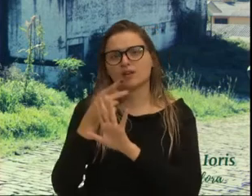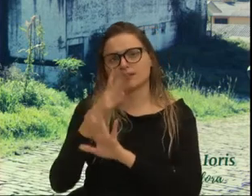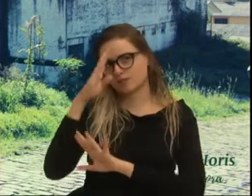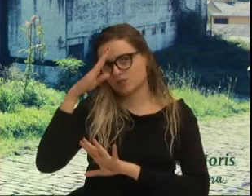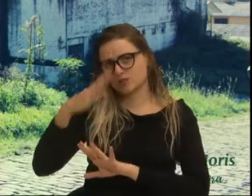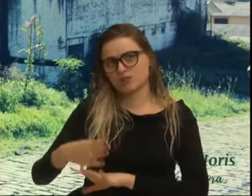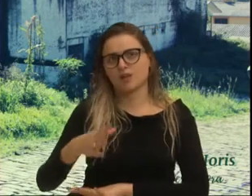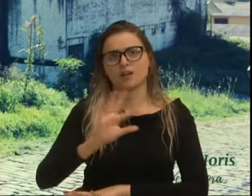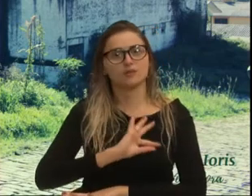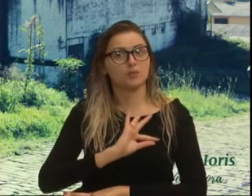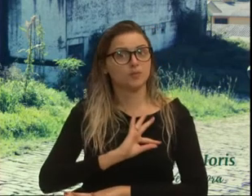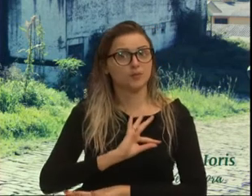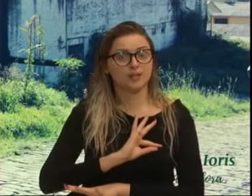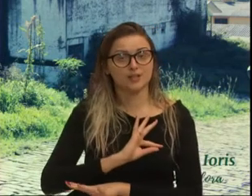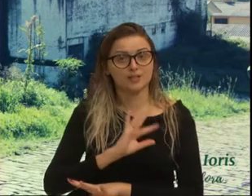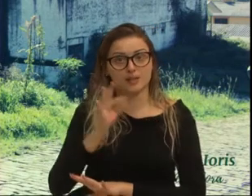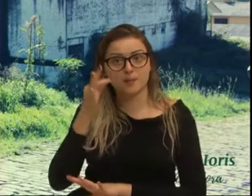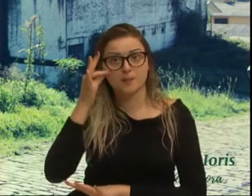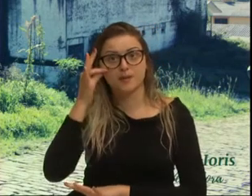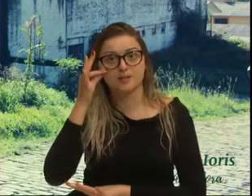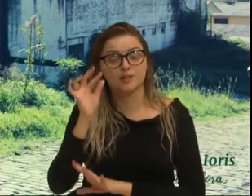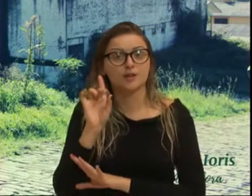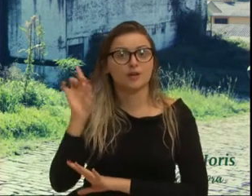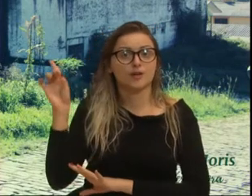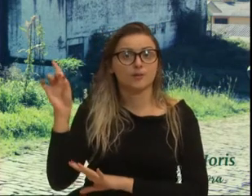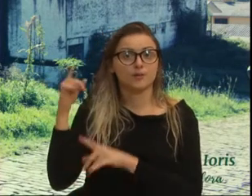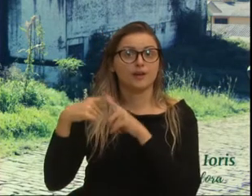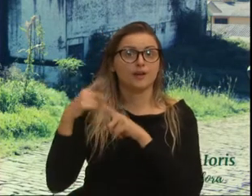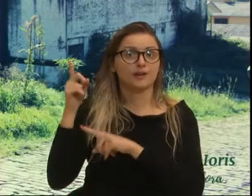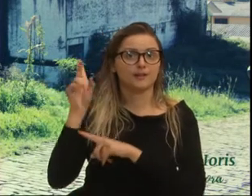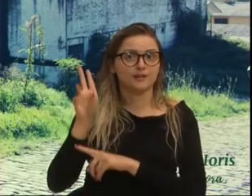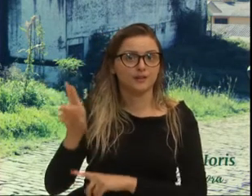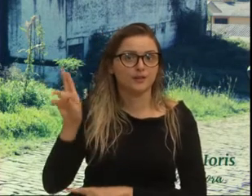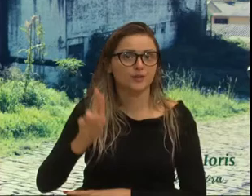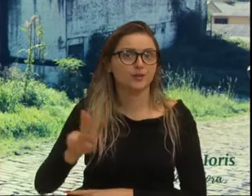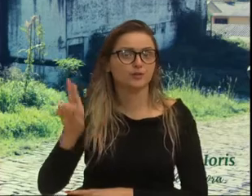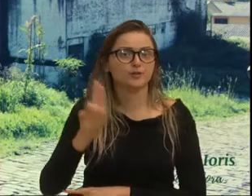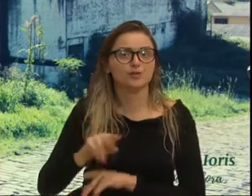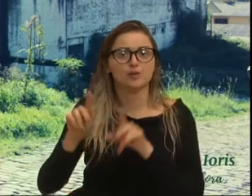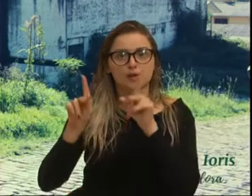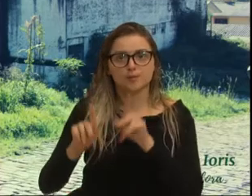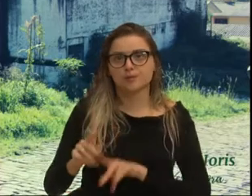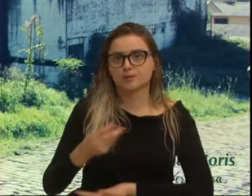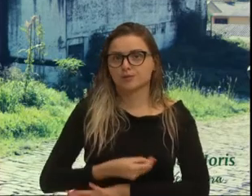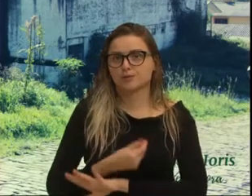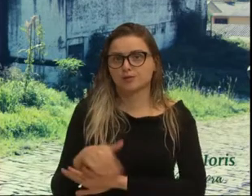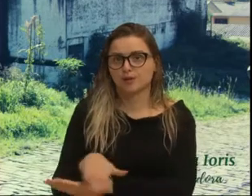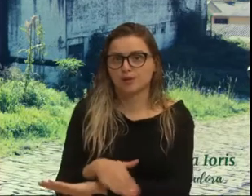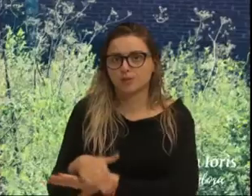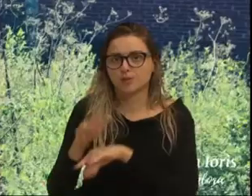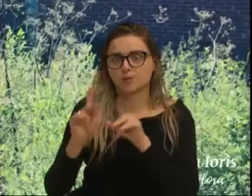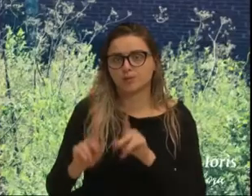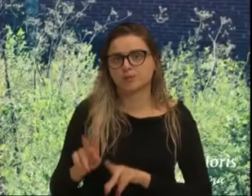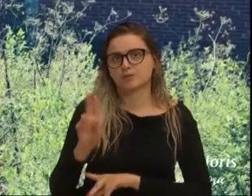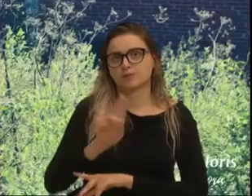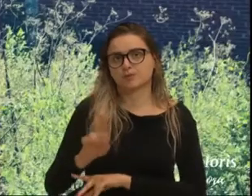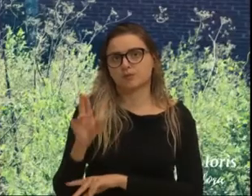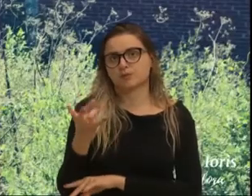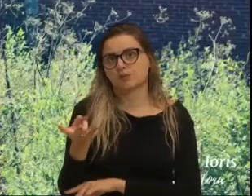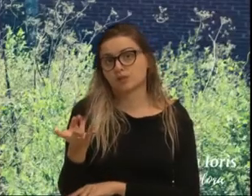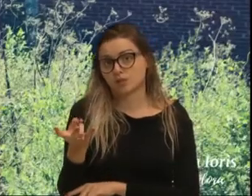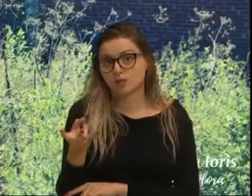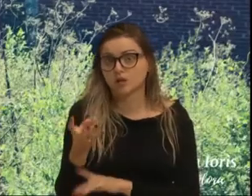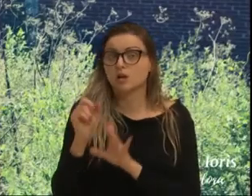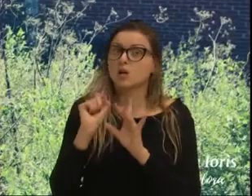polícia está porque ali acaba sendo usado por moradores de rua, por usuários de droga, o que causa, a